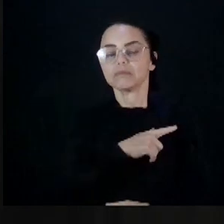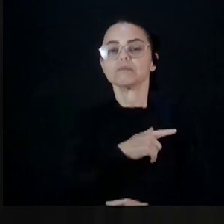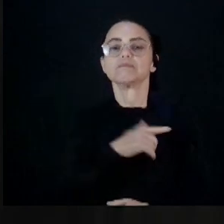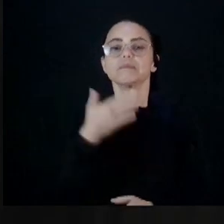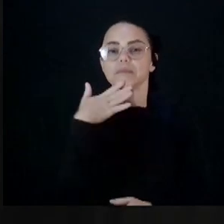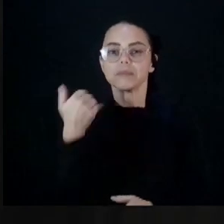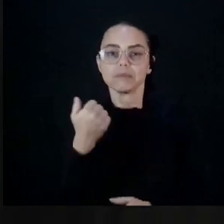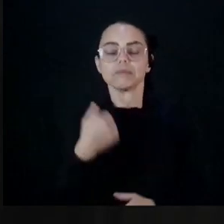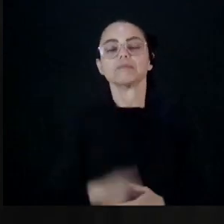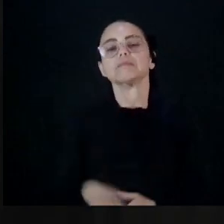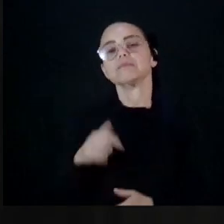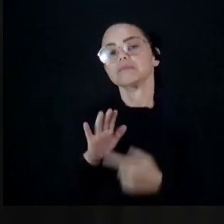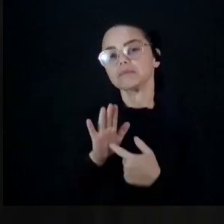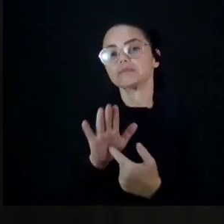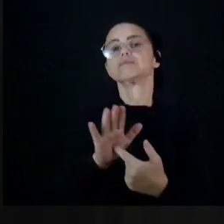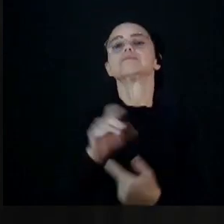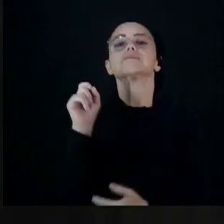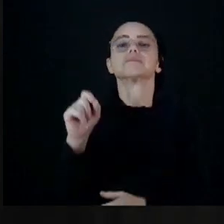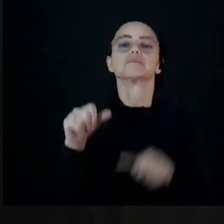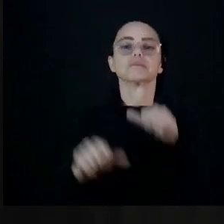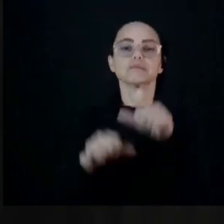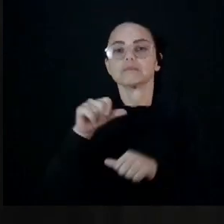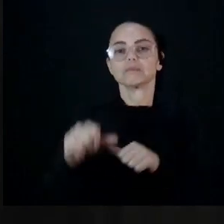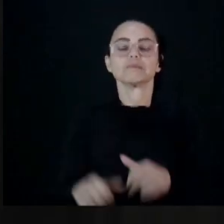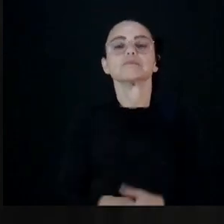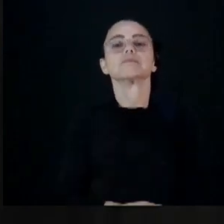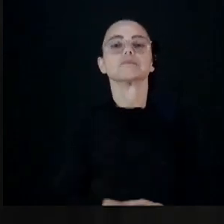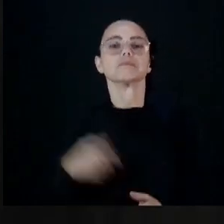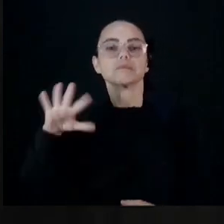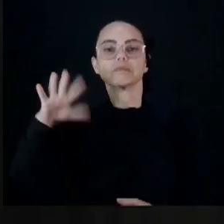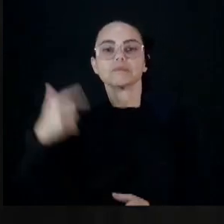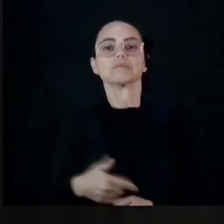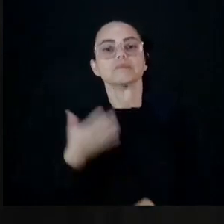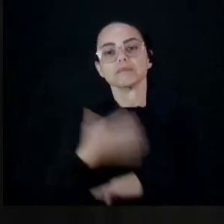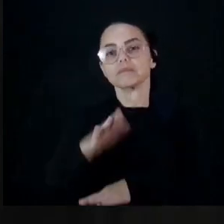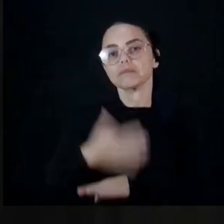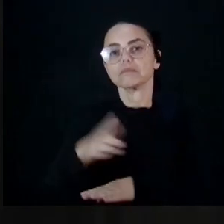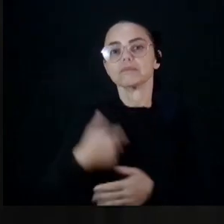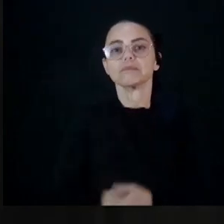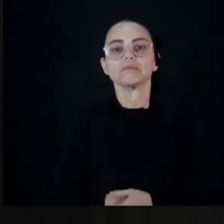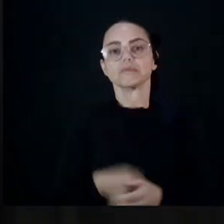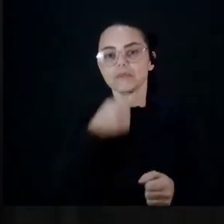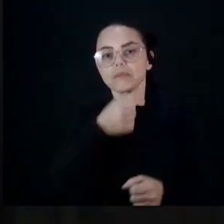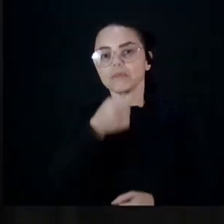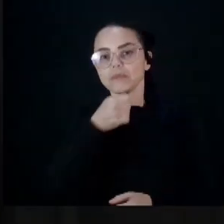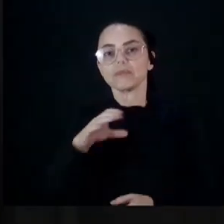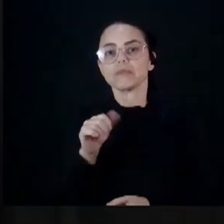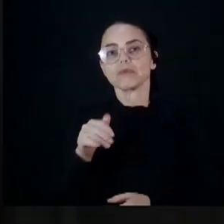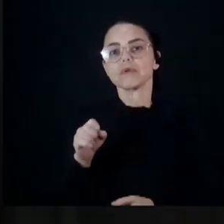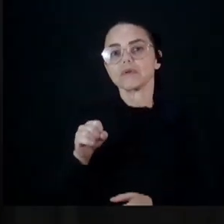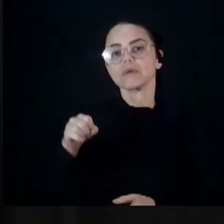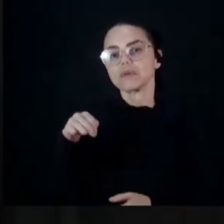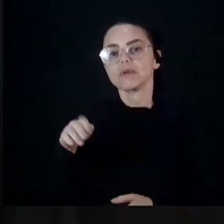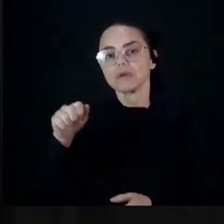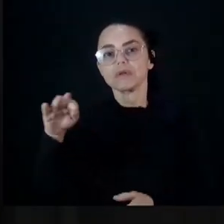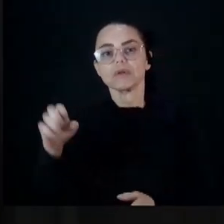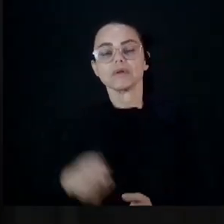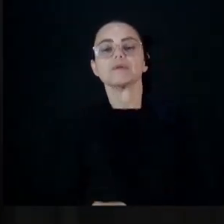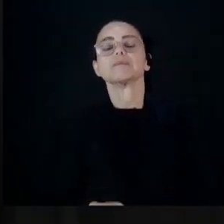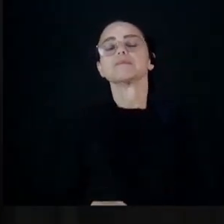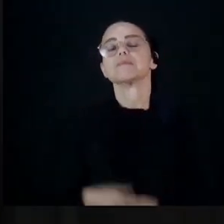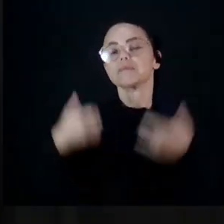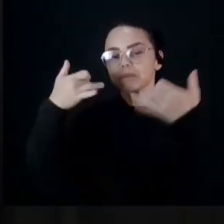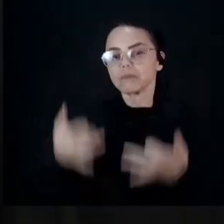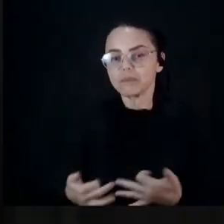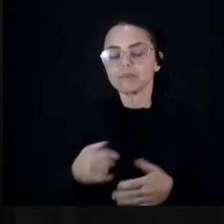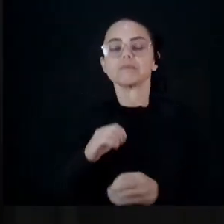Quem mostra como essa transformação está acontecendo na prática é a repórter Cassiane Alves. Cassi, conta pra gente tudo